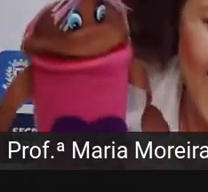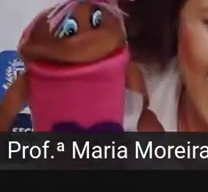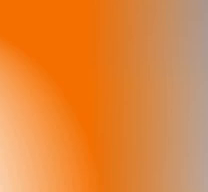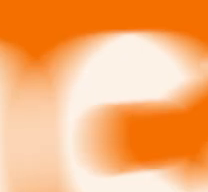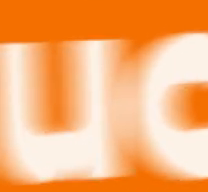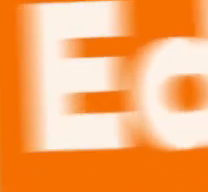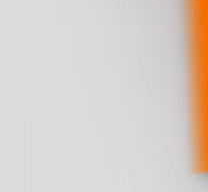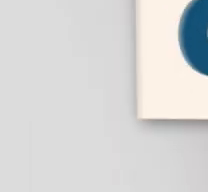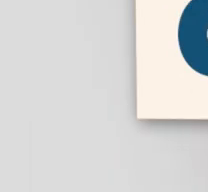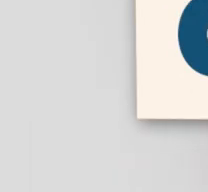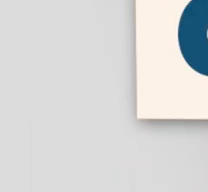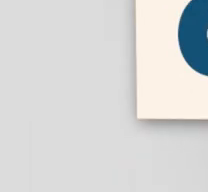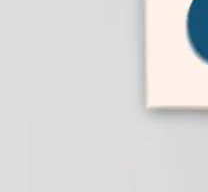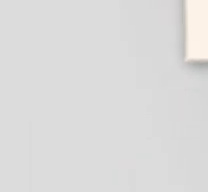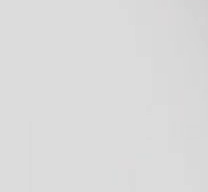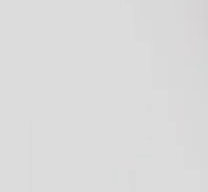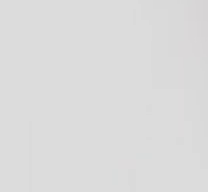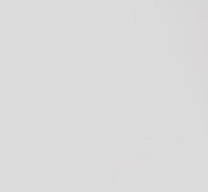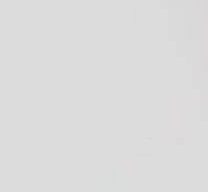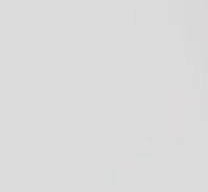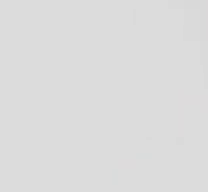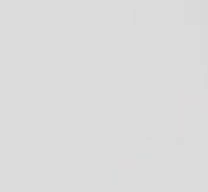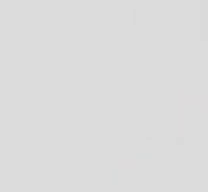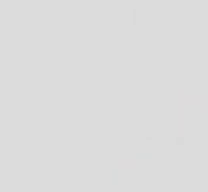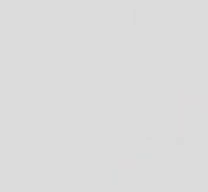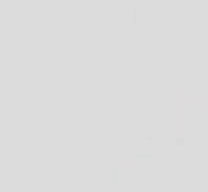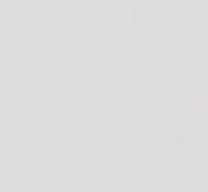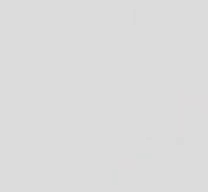Tchau. Tchau.